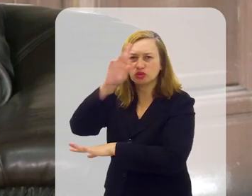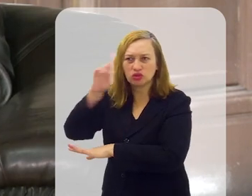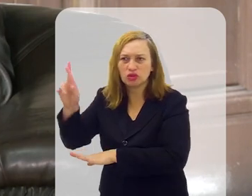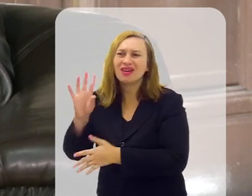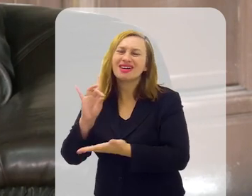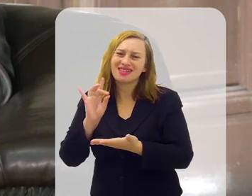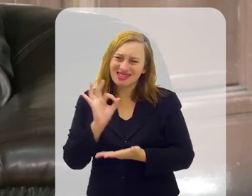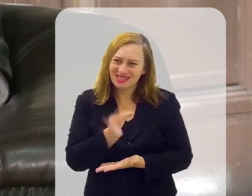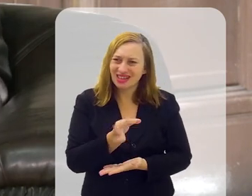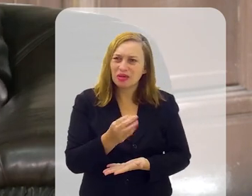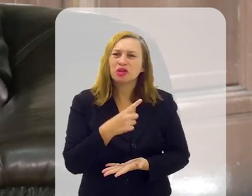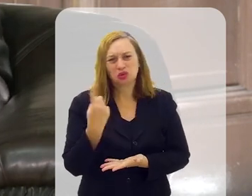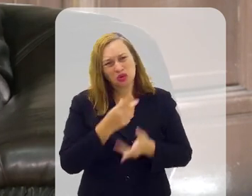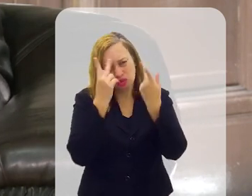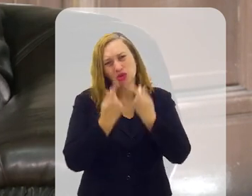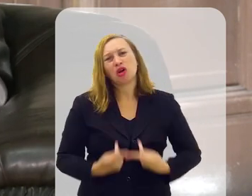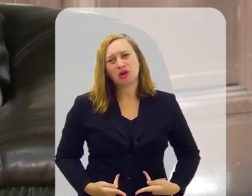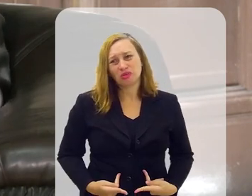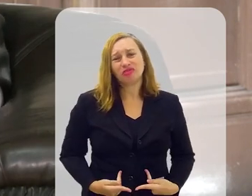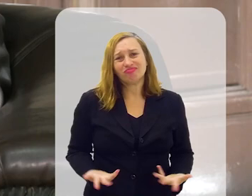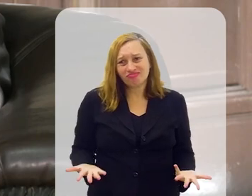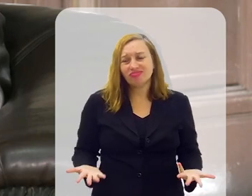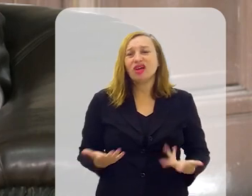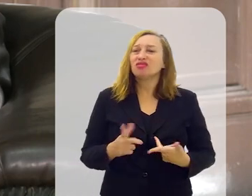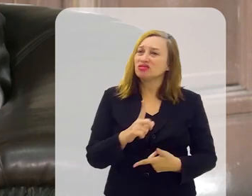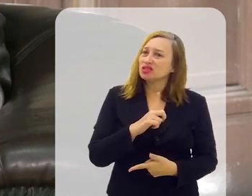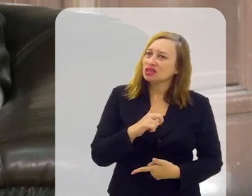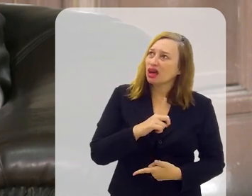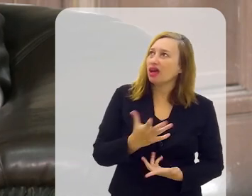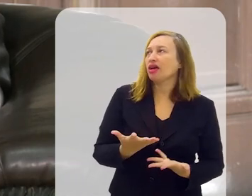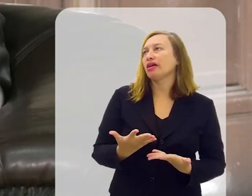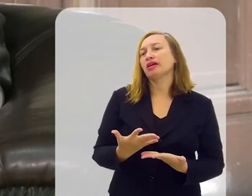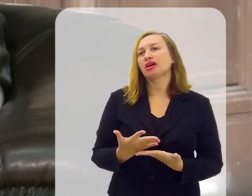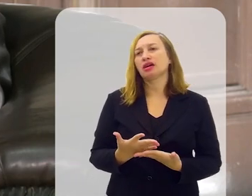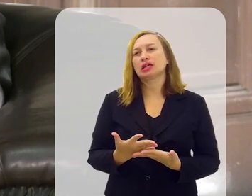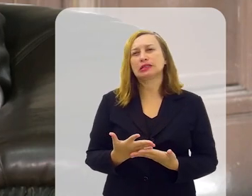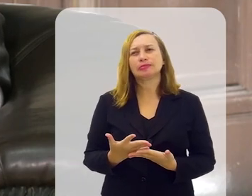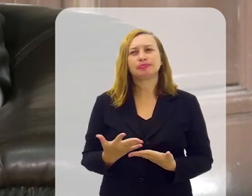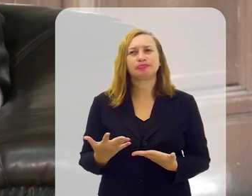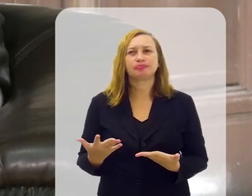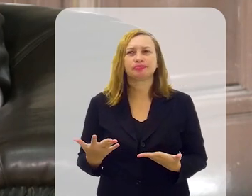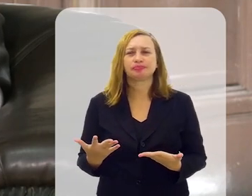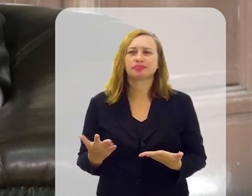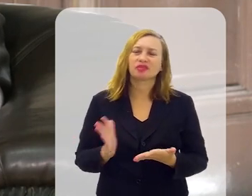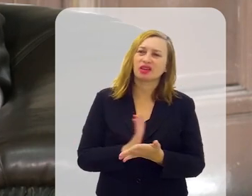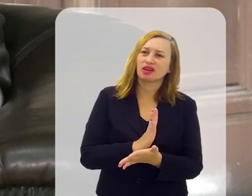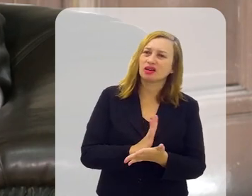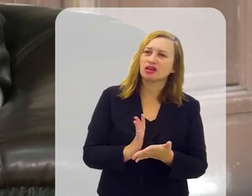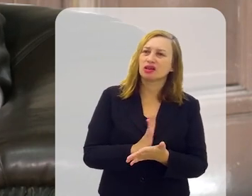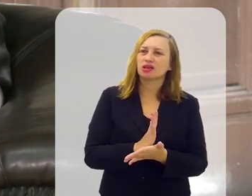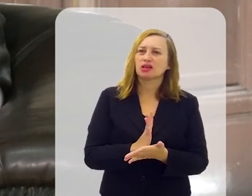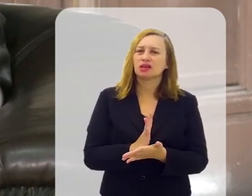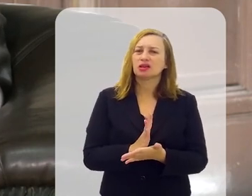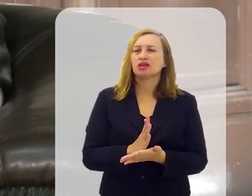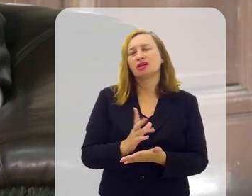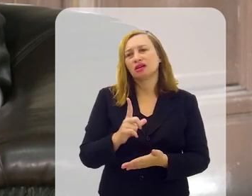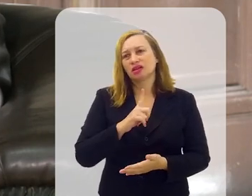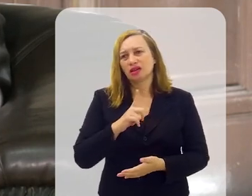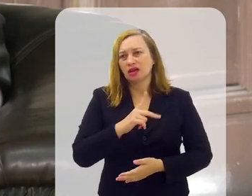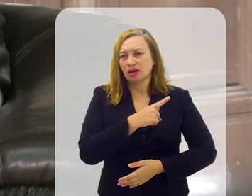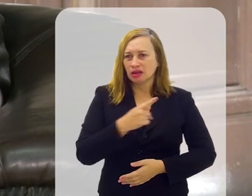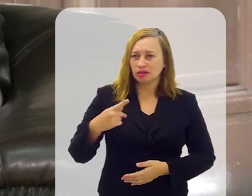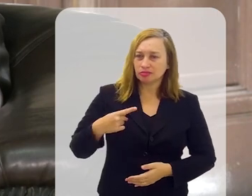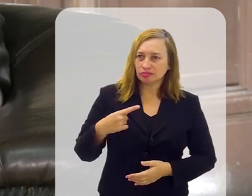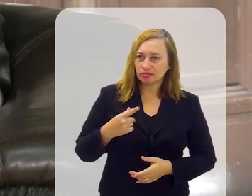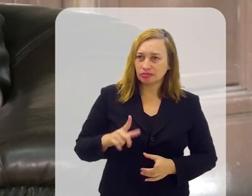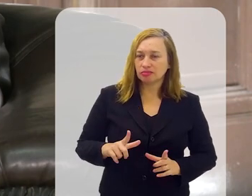ao nome do Senhor. Obviamente que nós somos seres humanos, né? Sim, que vai, e vai, vai a gente errar. Tem toda... Às vezes tem